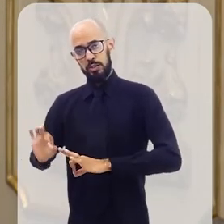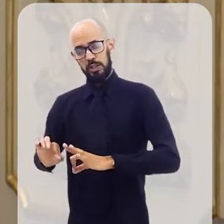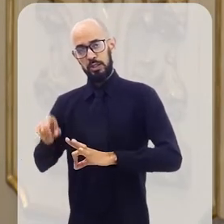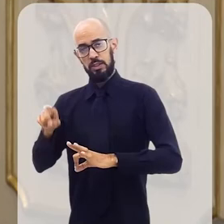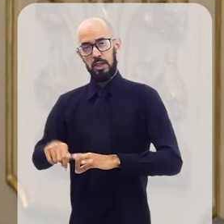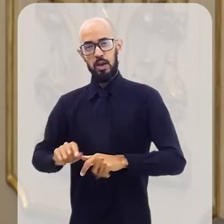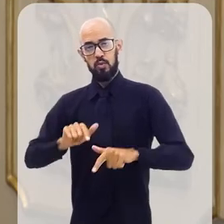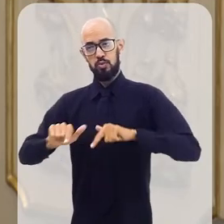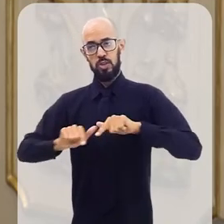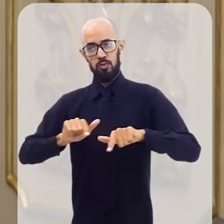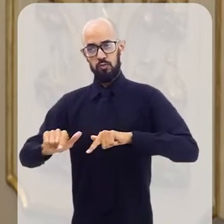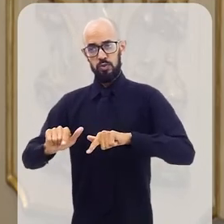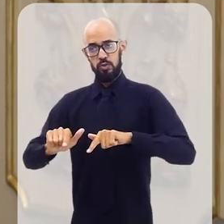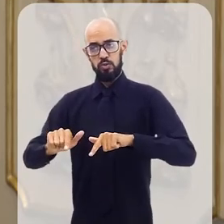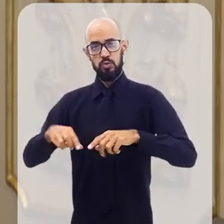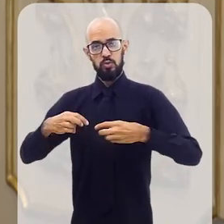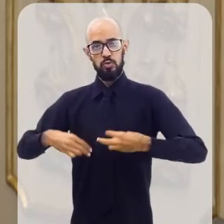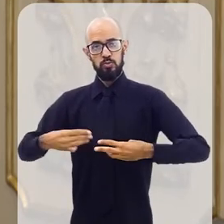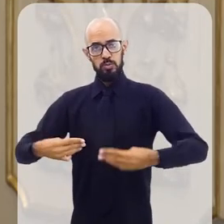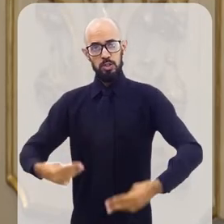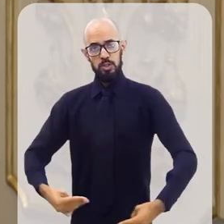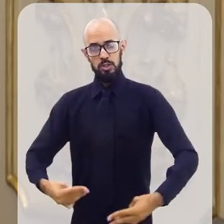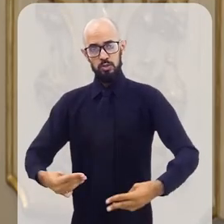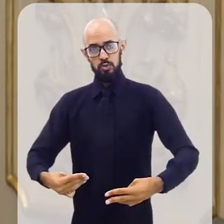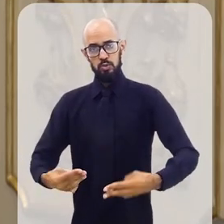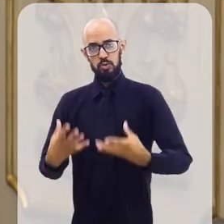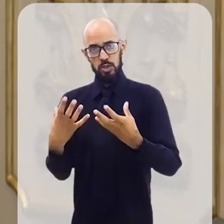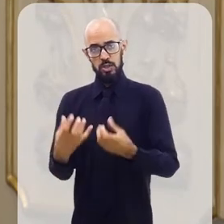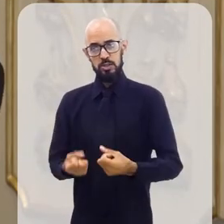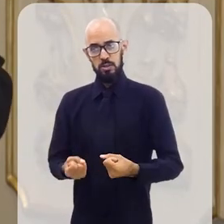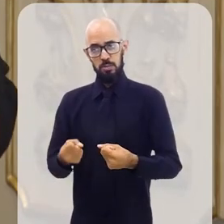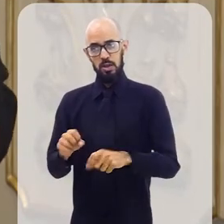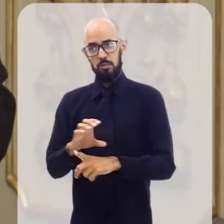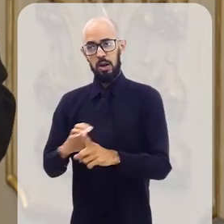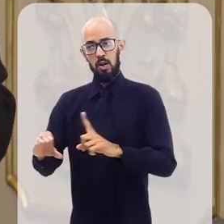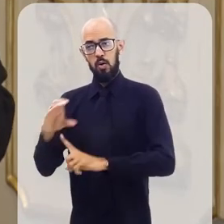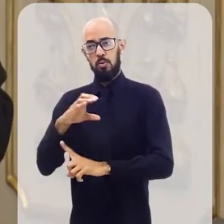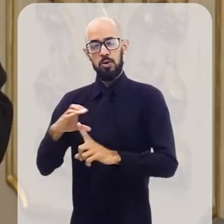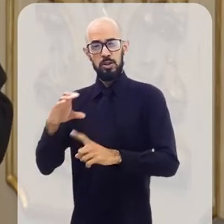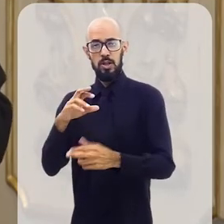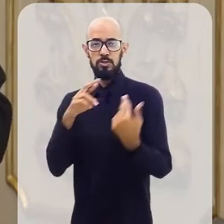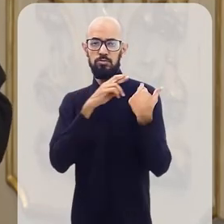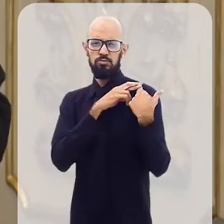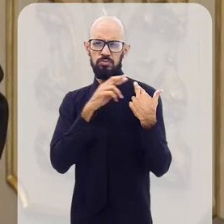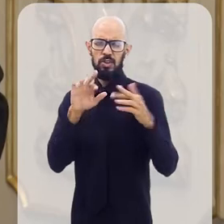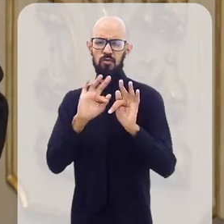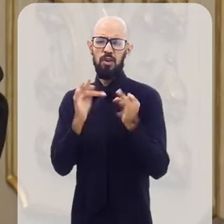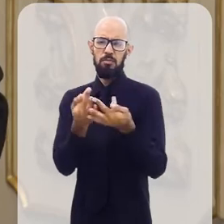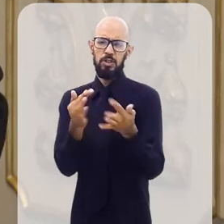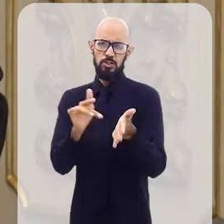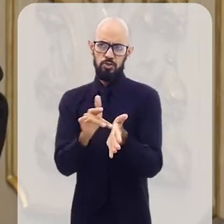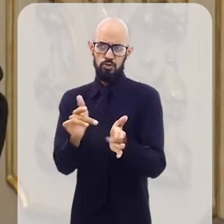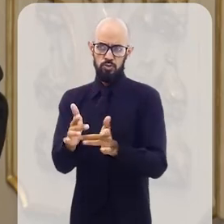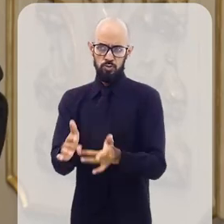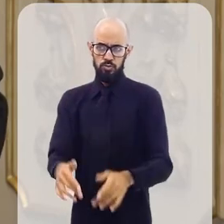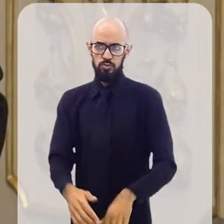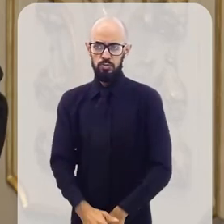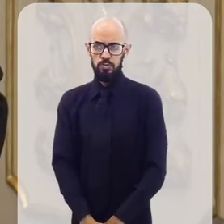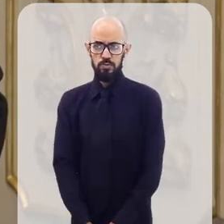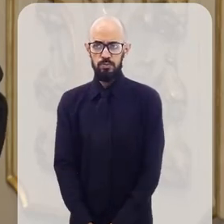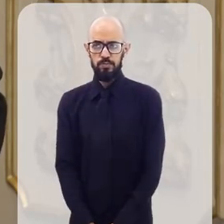sacramento da ordem é o serviço dos ministros ordenados para a comunidade é a grande família Jesus